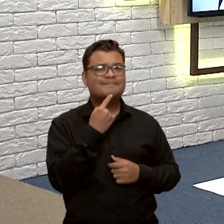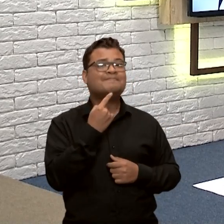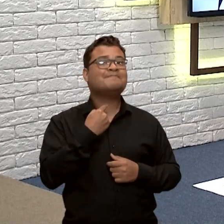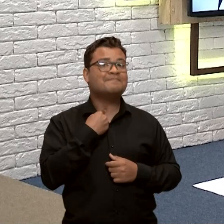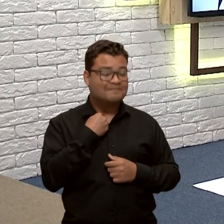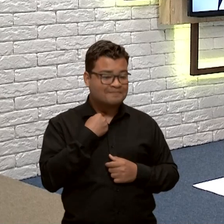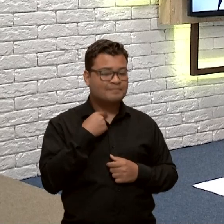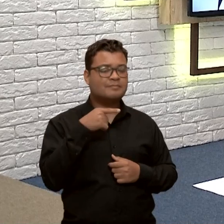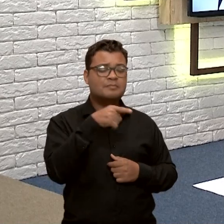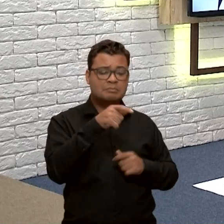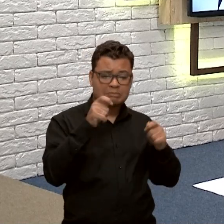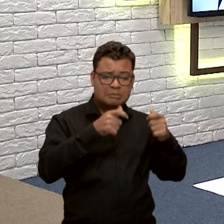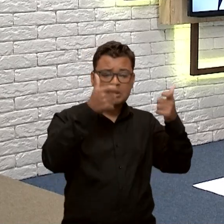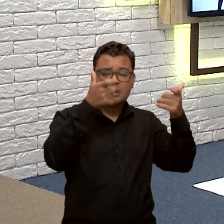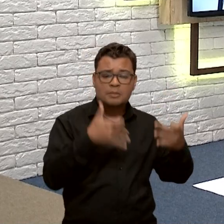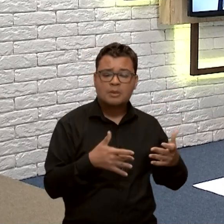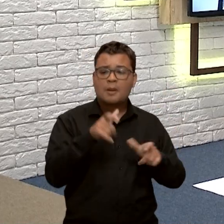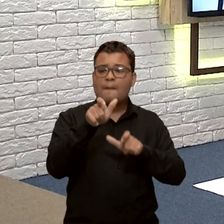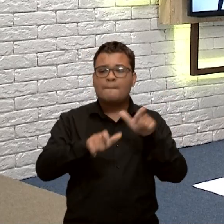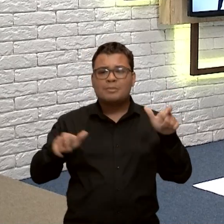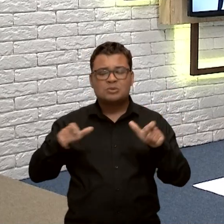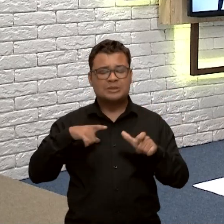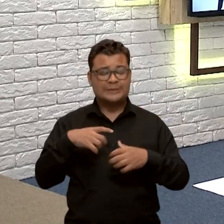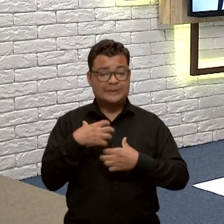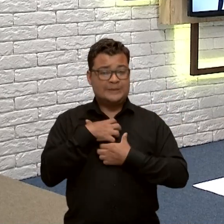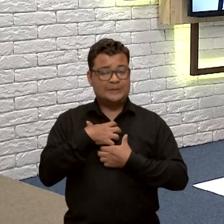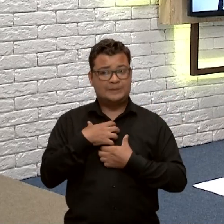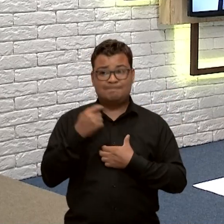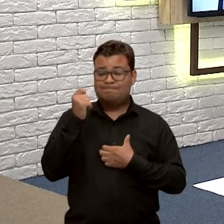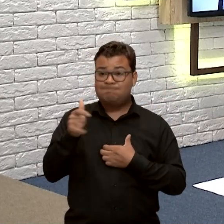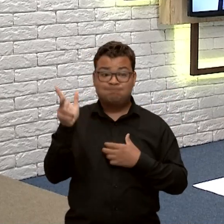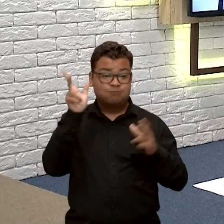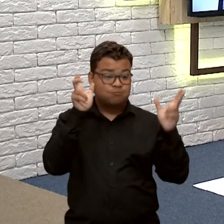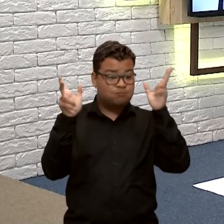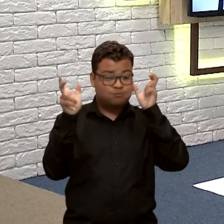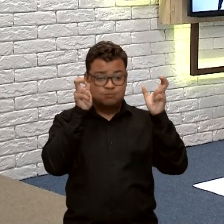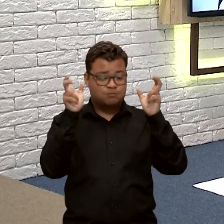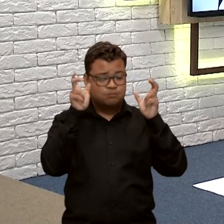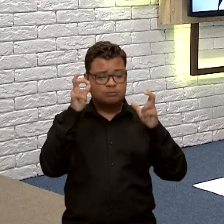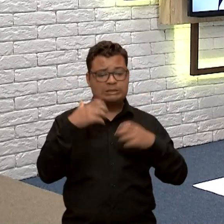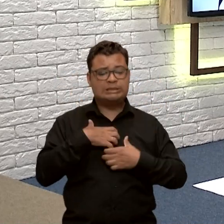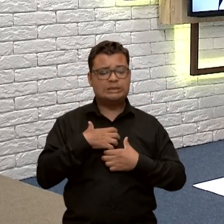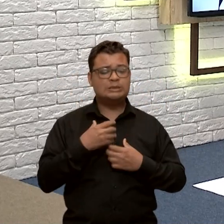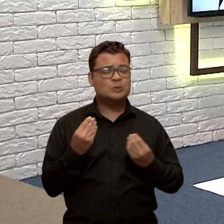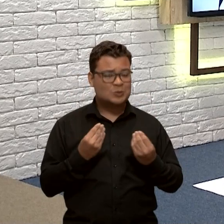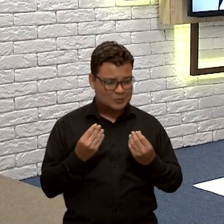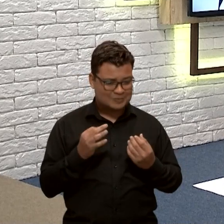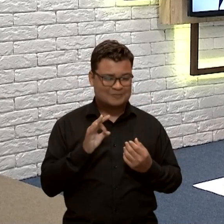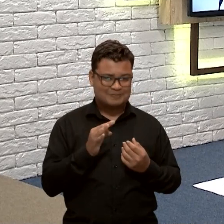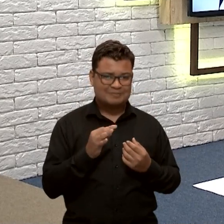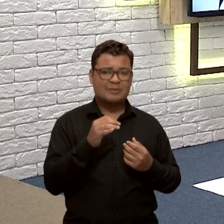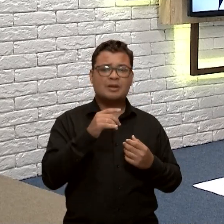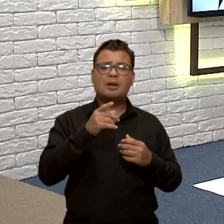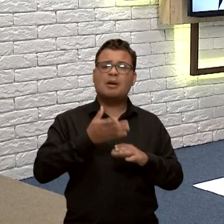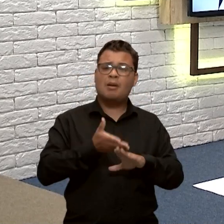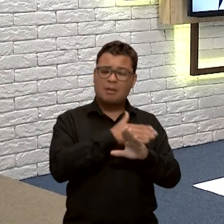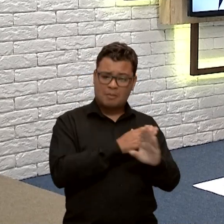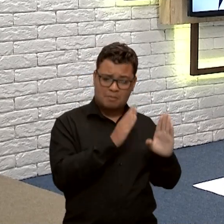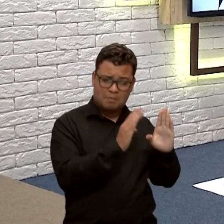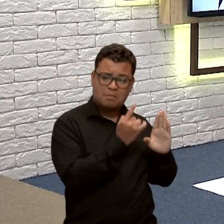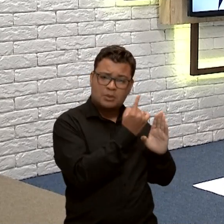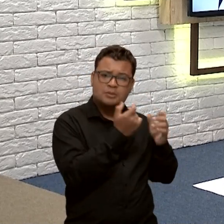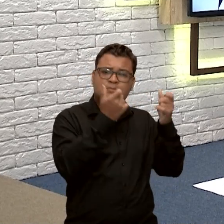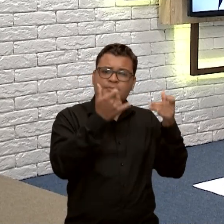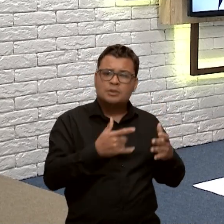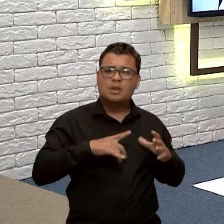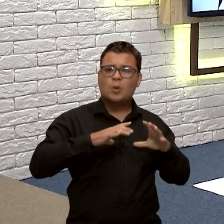essas pessoas hipersensíveis, que têm hipersensibilidade sonora? No bloco anterior a gente falou de alguns desses